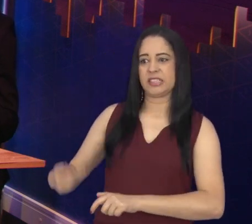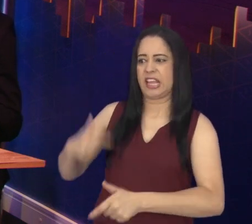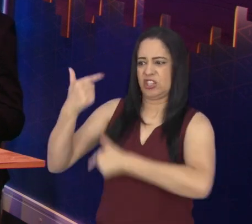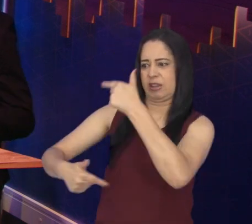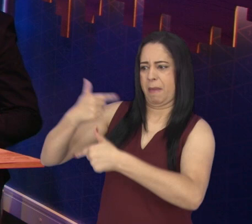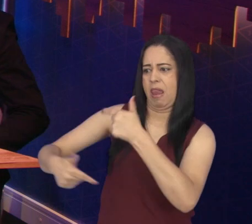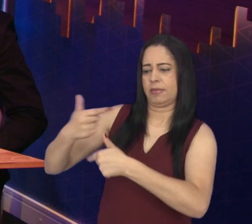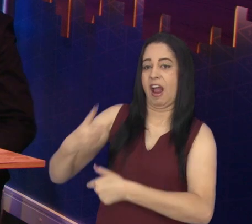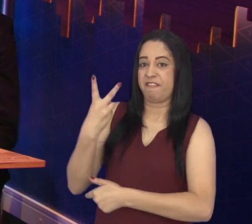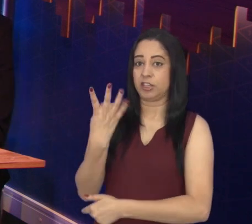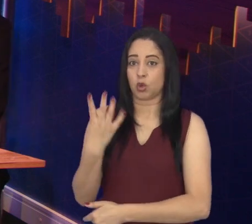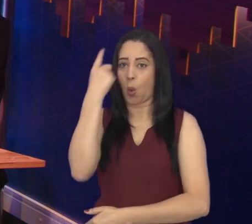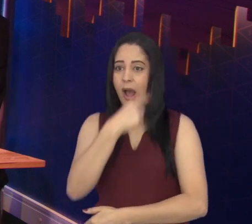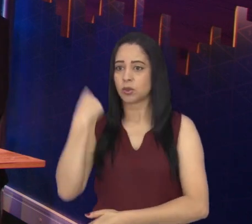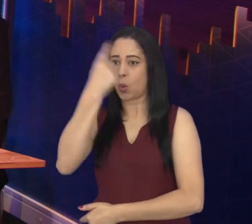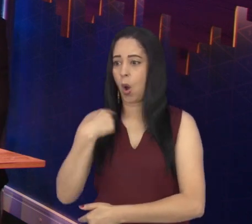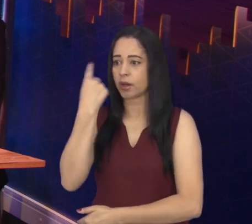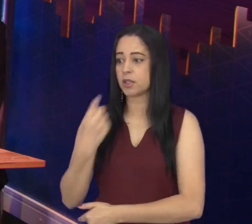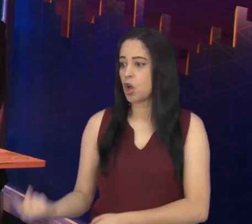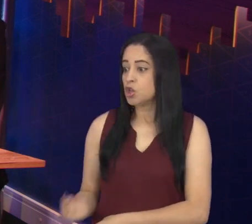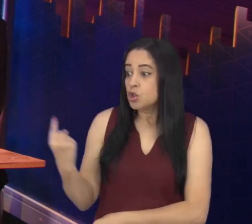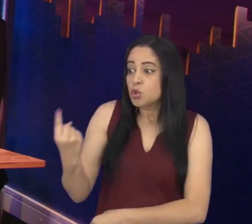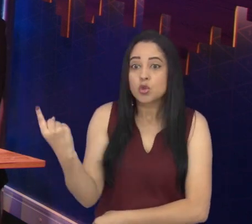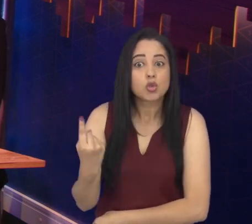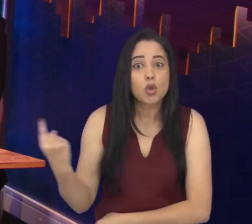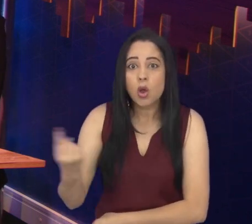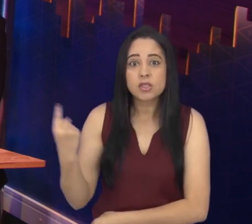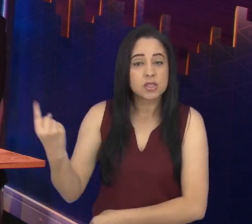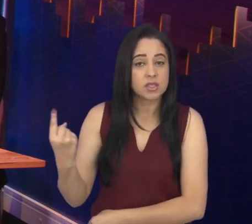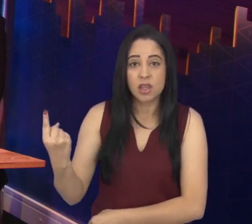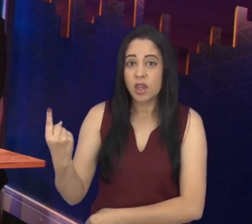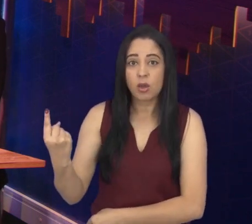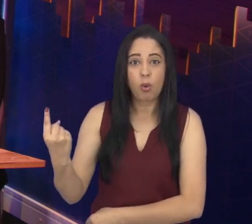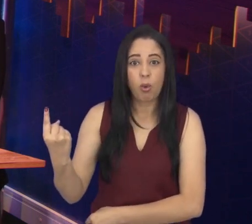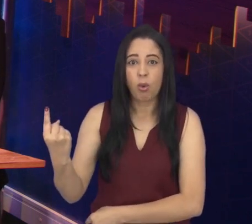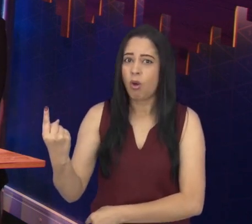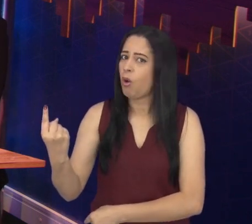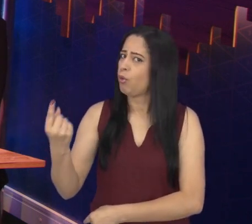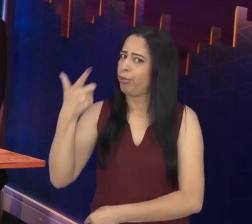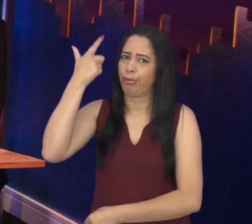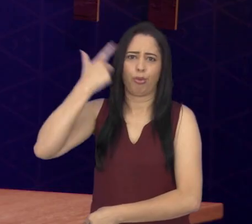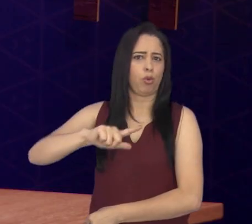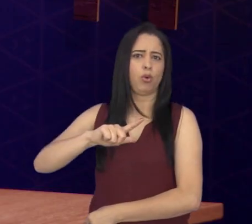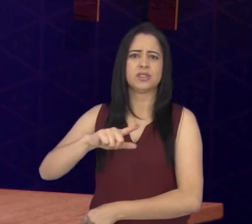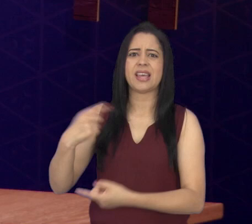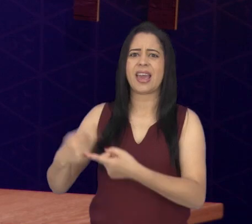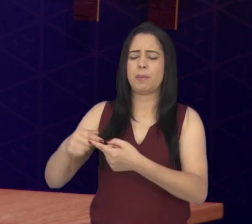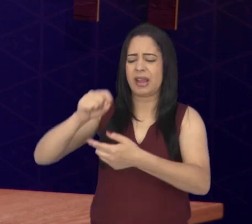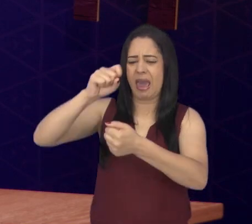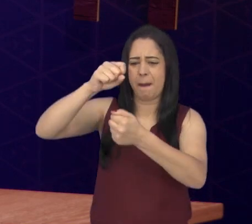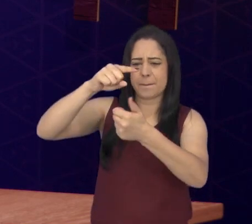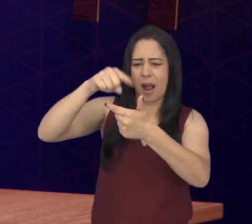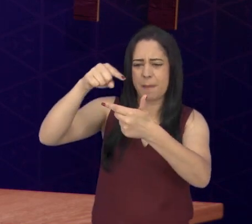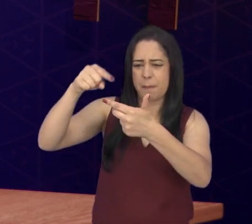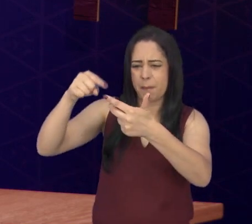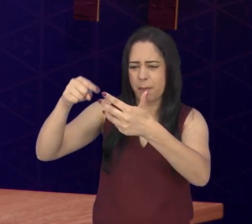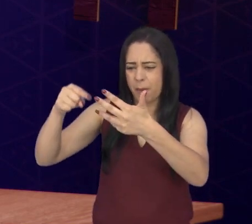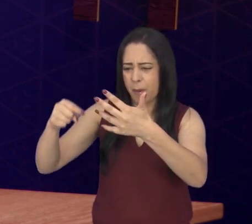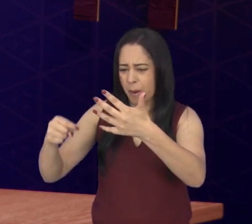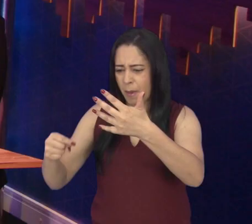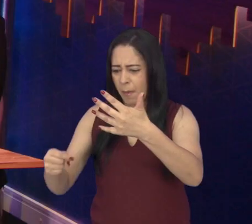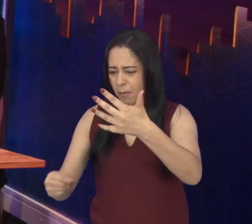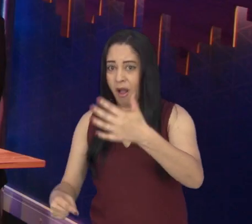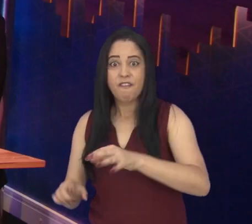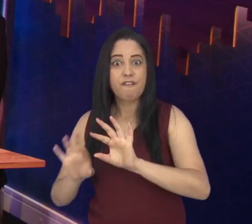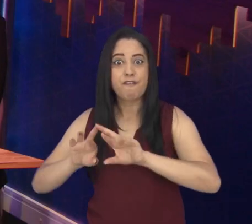horas, 7 dias por semana, direto, sem parar. É muita coisa para fazer dentro de um país, né? Para tomar conta.